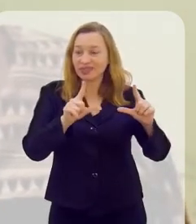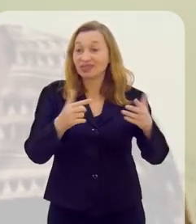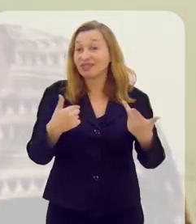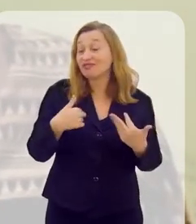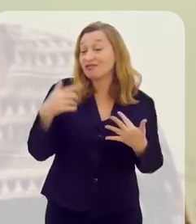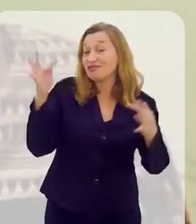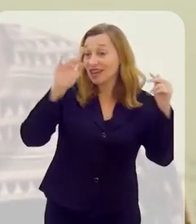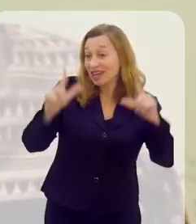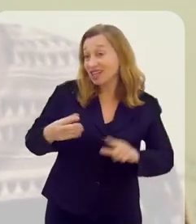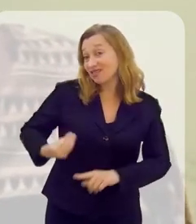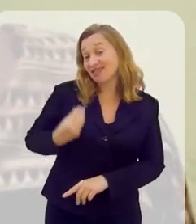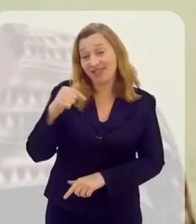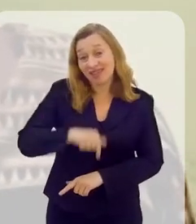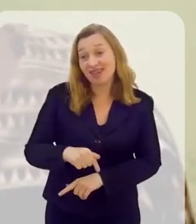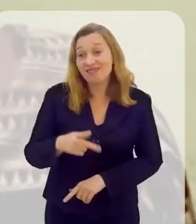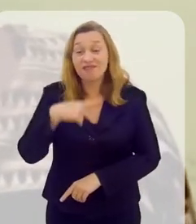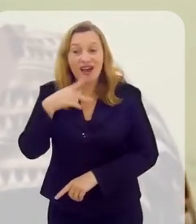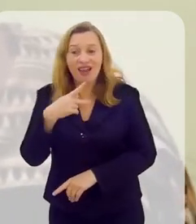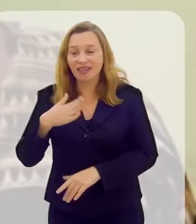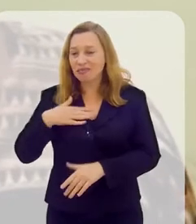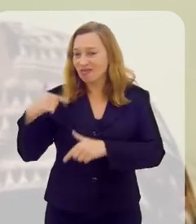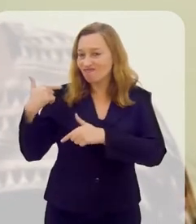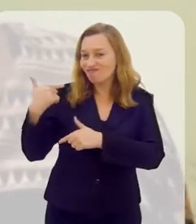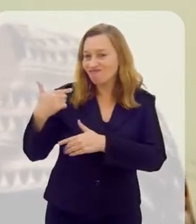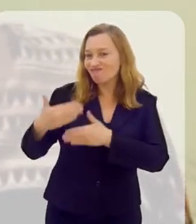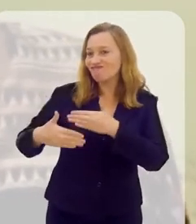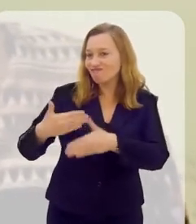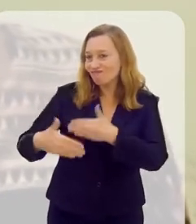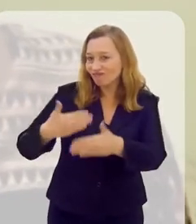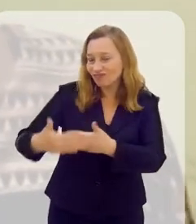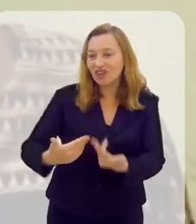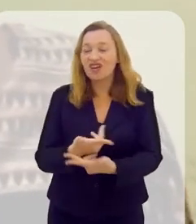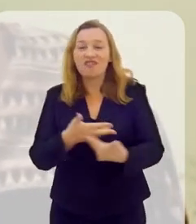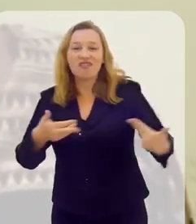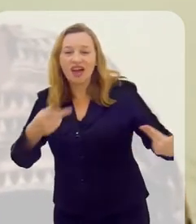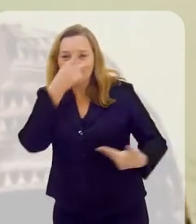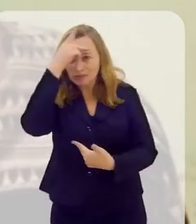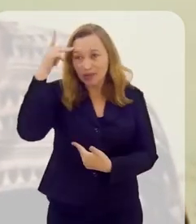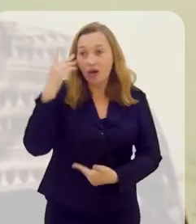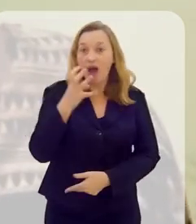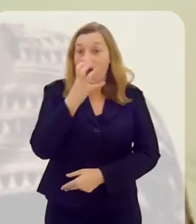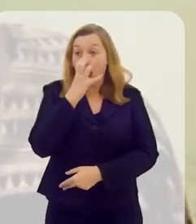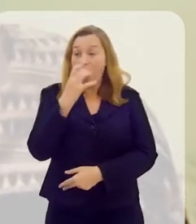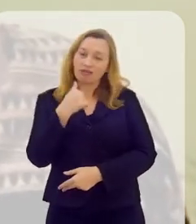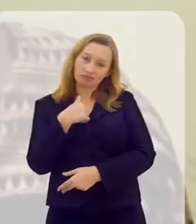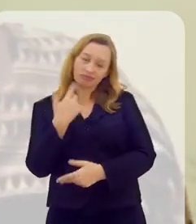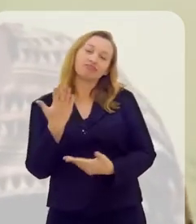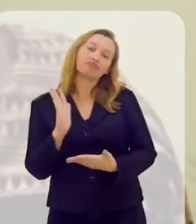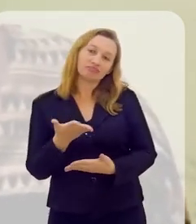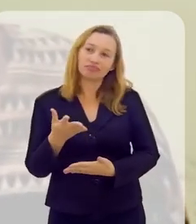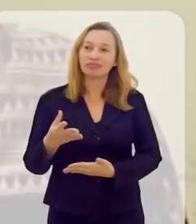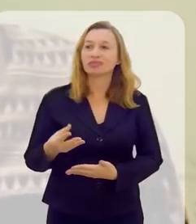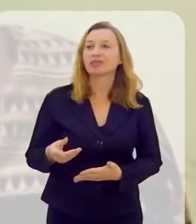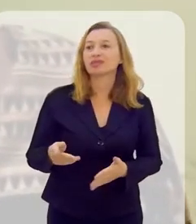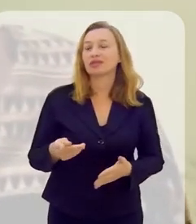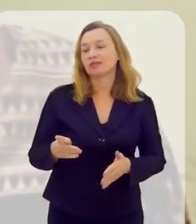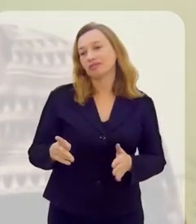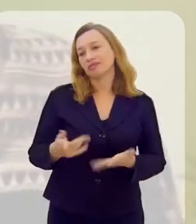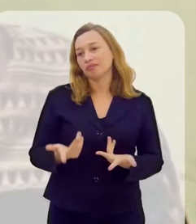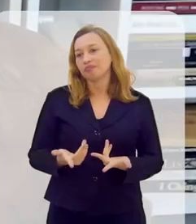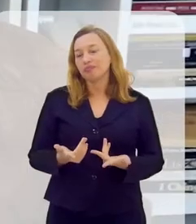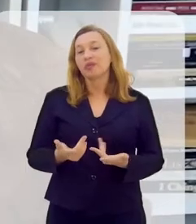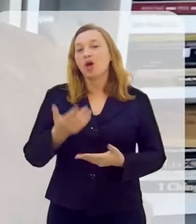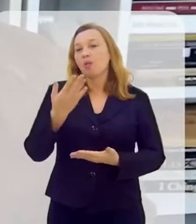muito honrada de estar aqui, né, contando a minha trajetória juntamente com várias pessoas que eu admiro que já passaram por